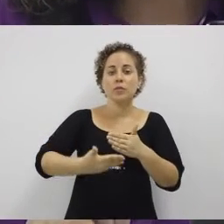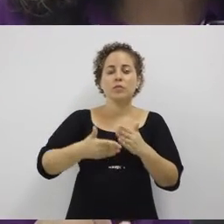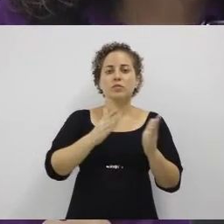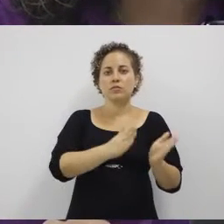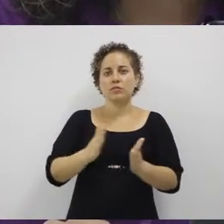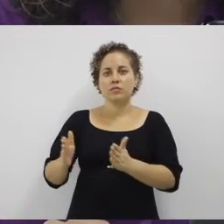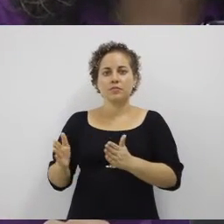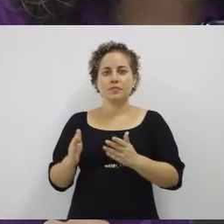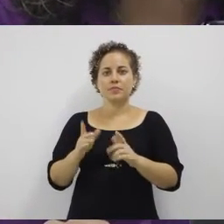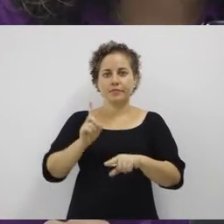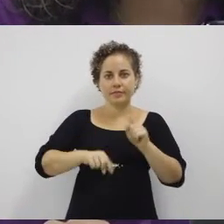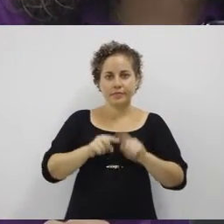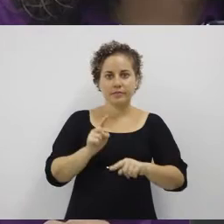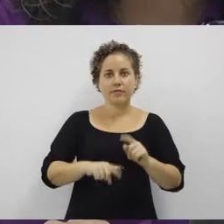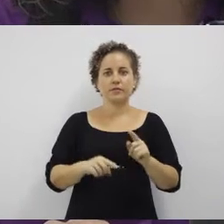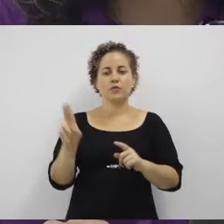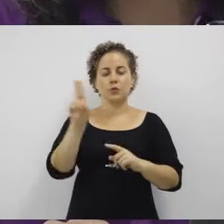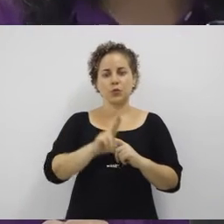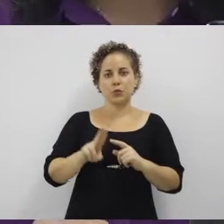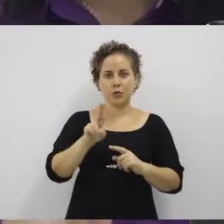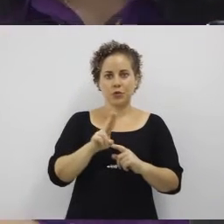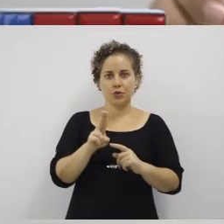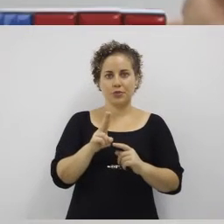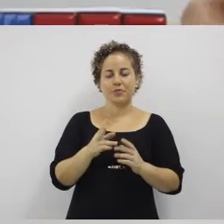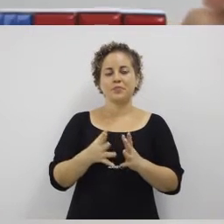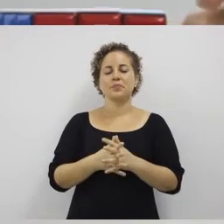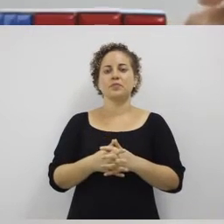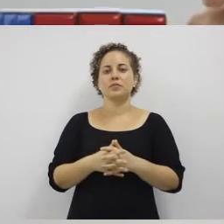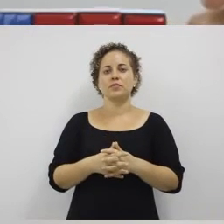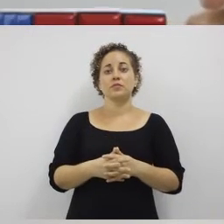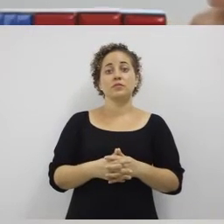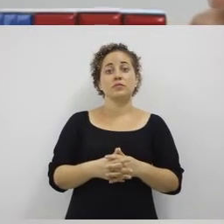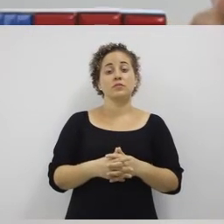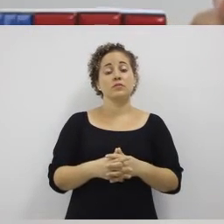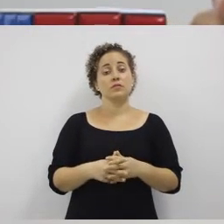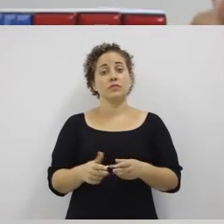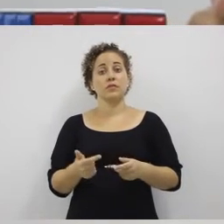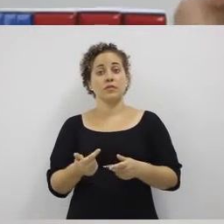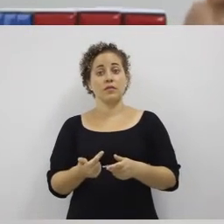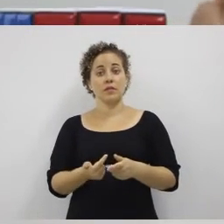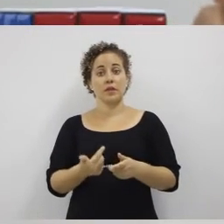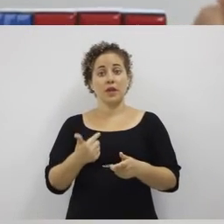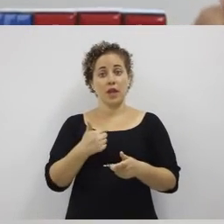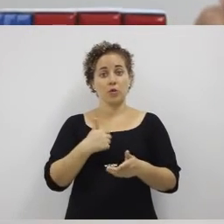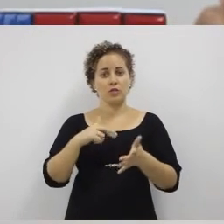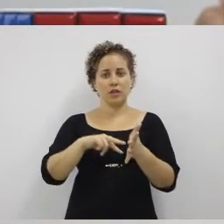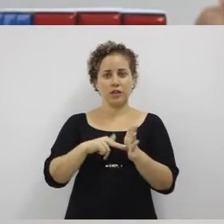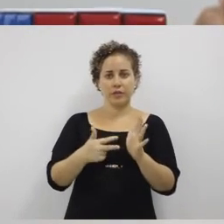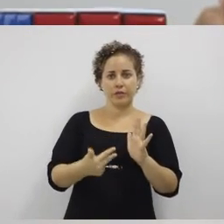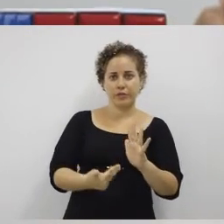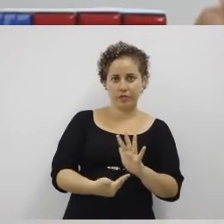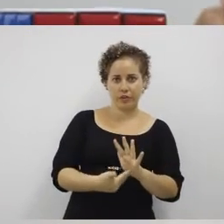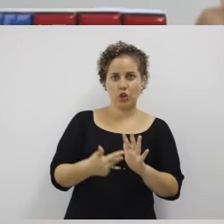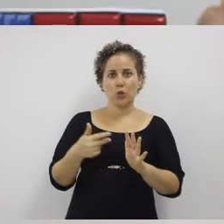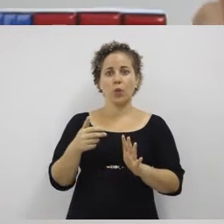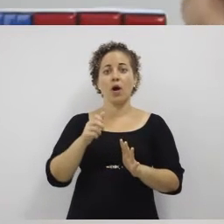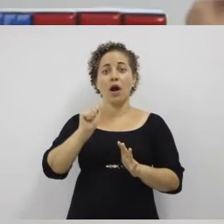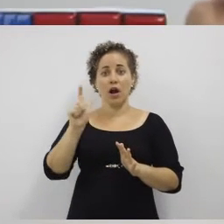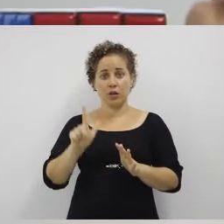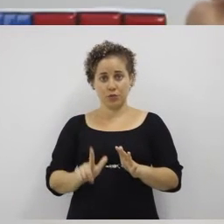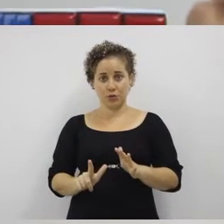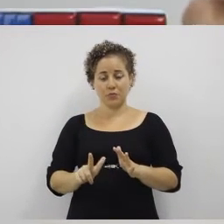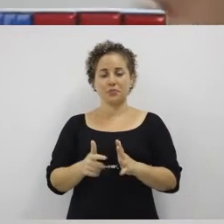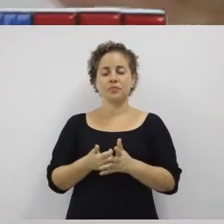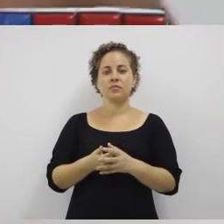Vamos exemplificar isso com o uso de algumas peças. Eu sou esta organização aqui, a organização azul.